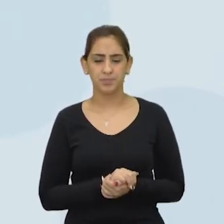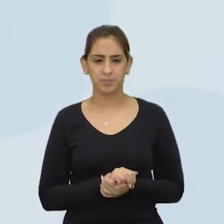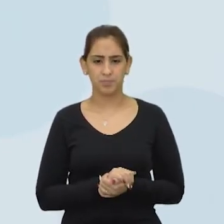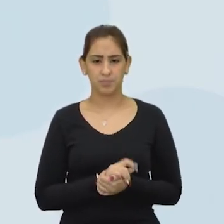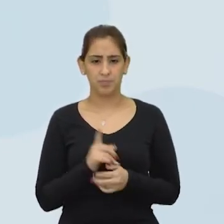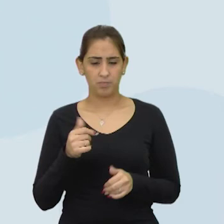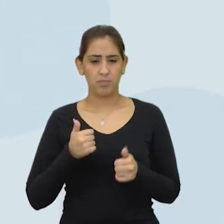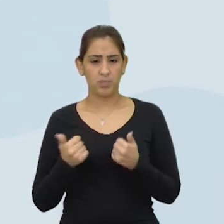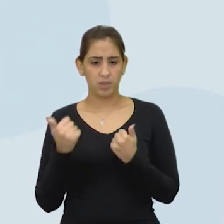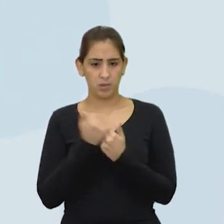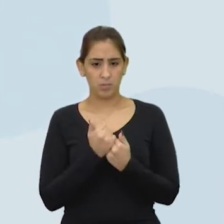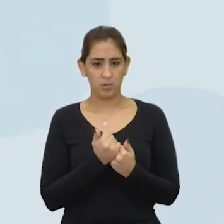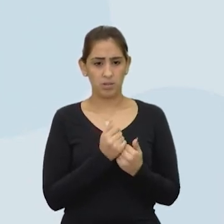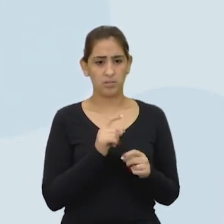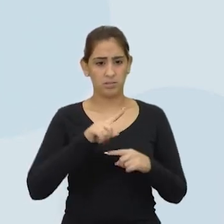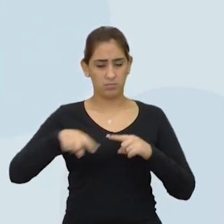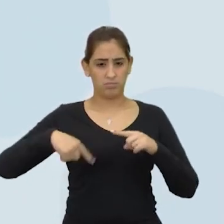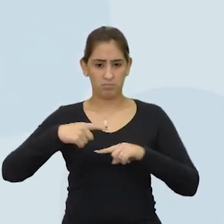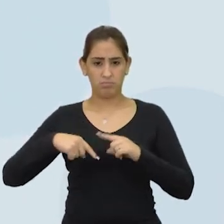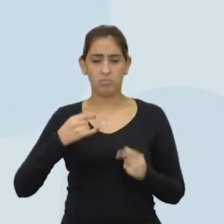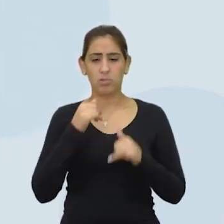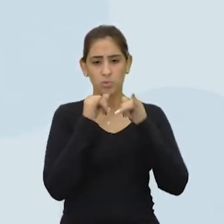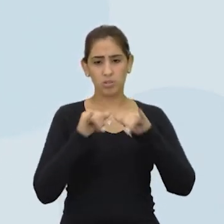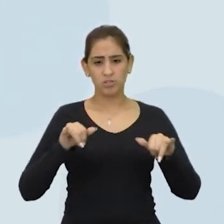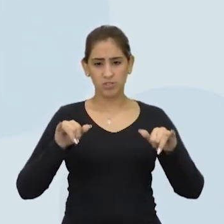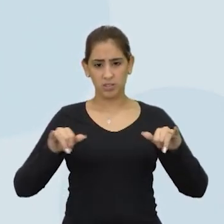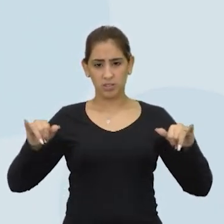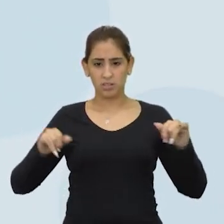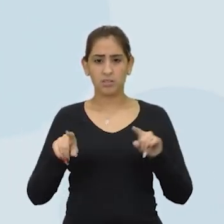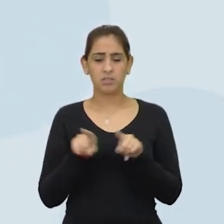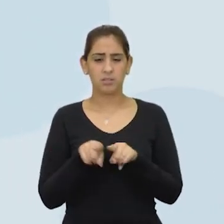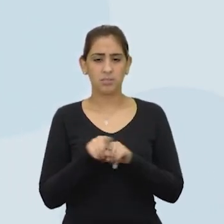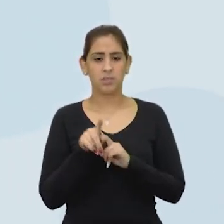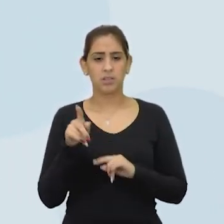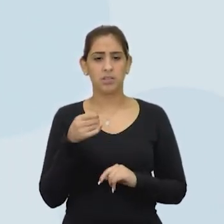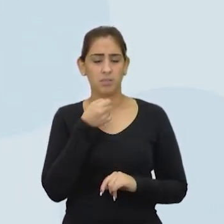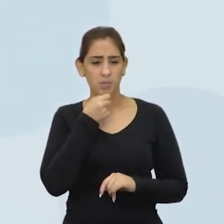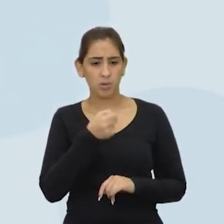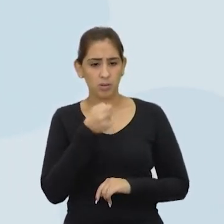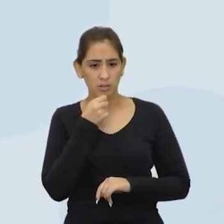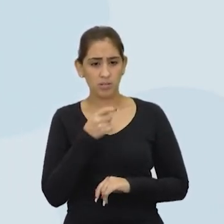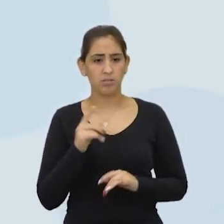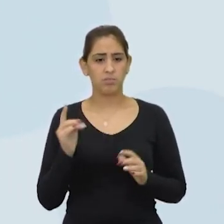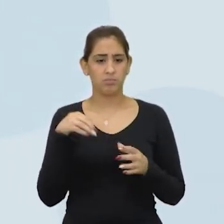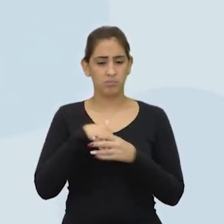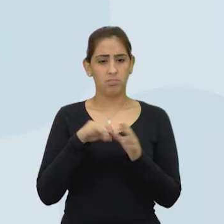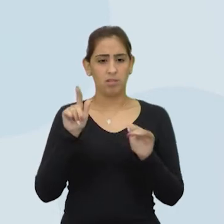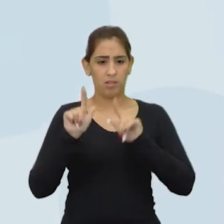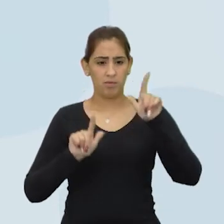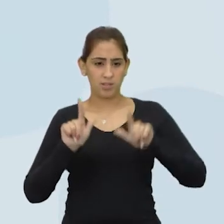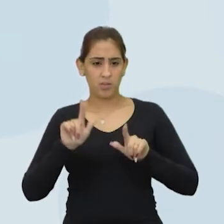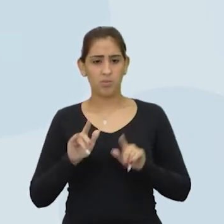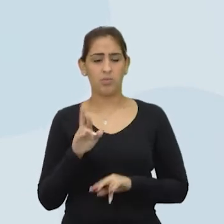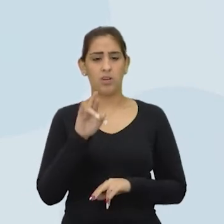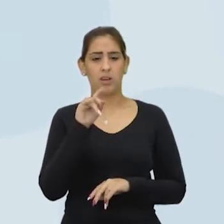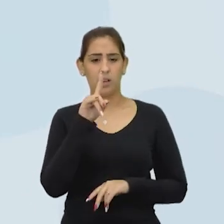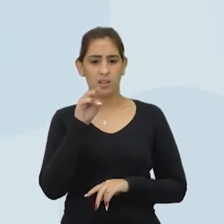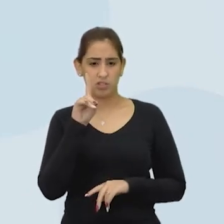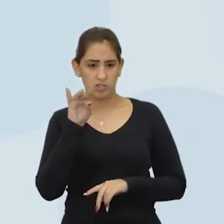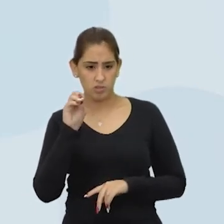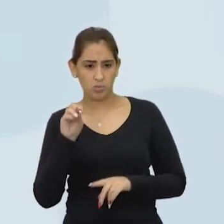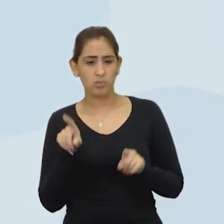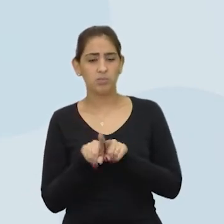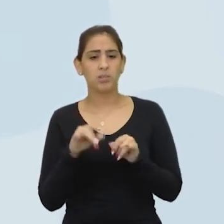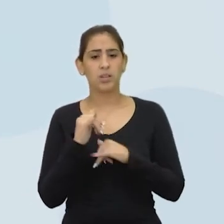de circulação de notícias e reportagens. TV, rádio, internet, mídia impressa, etc. Né? Então, nós